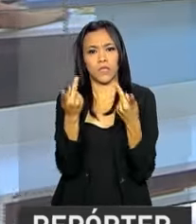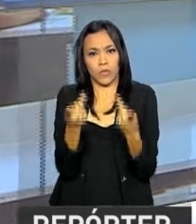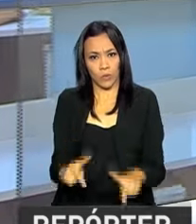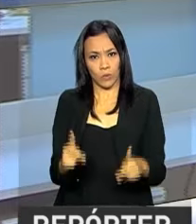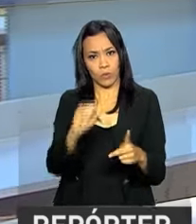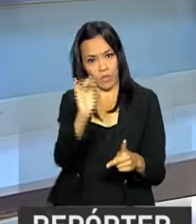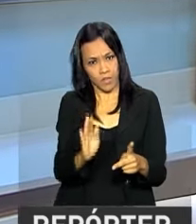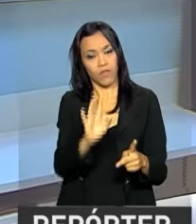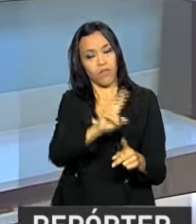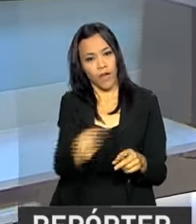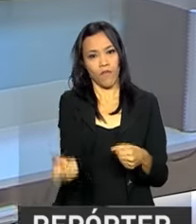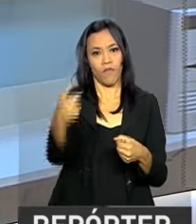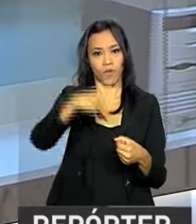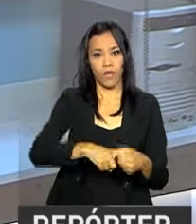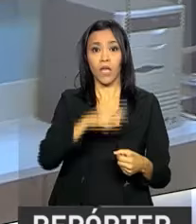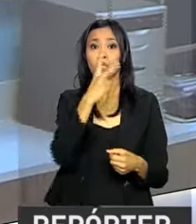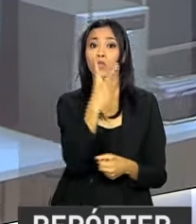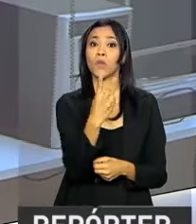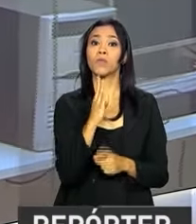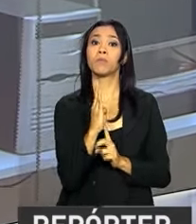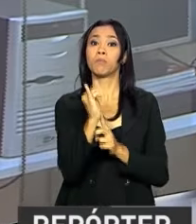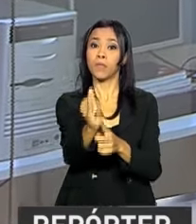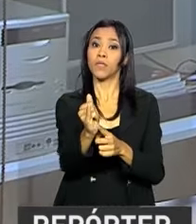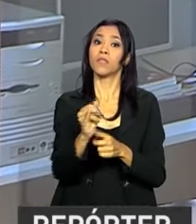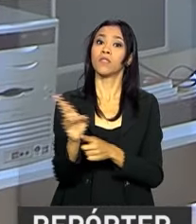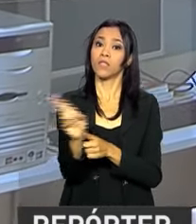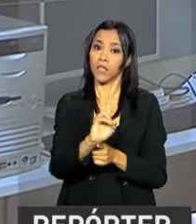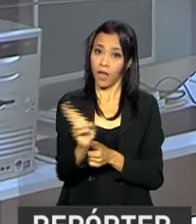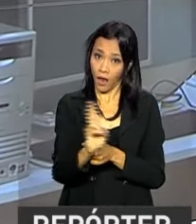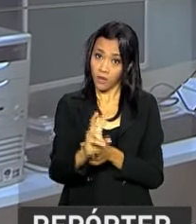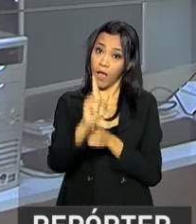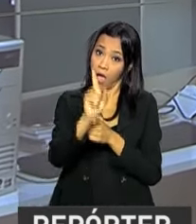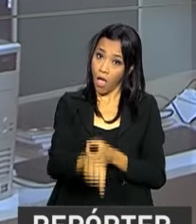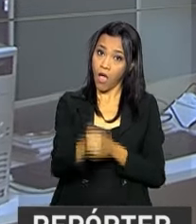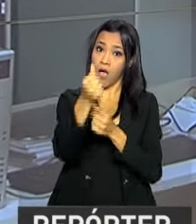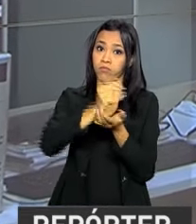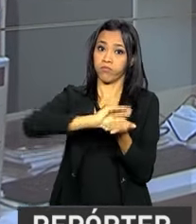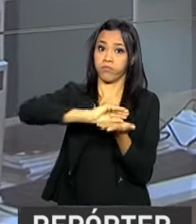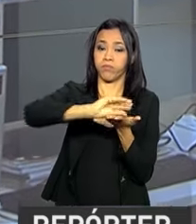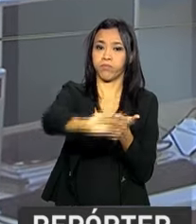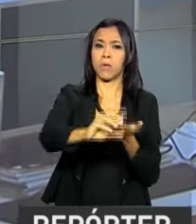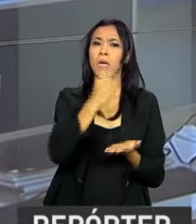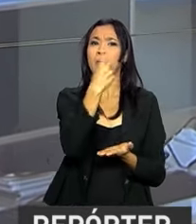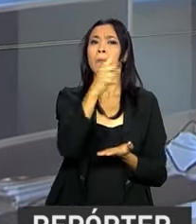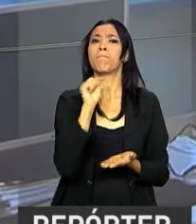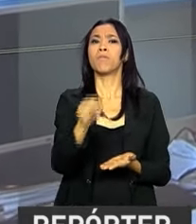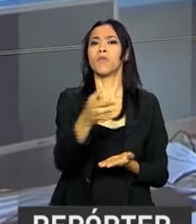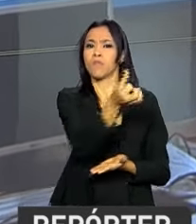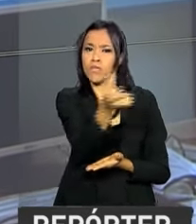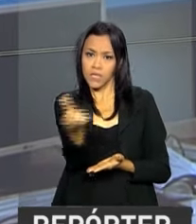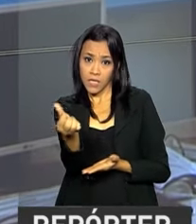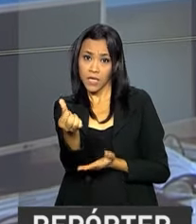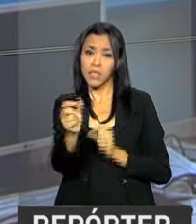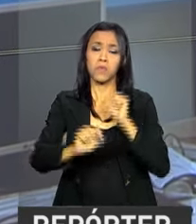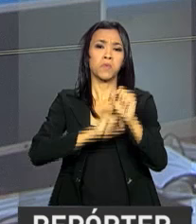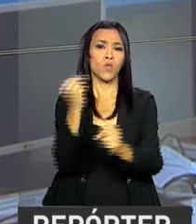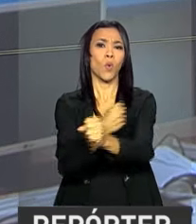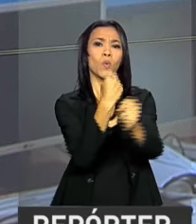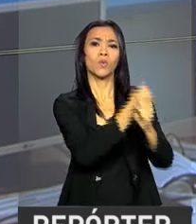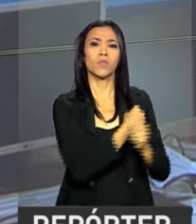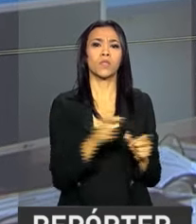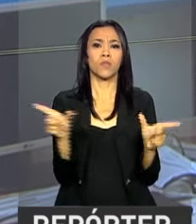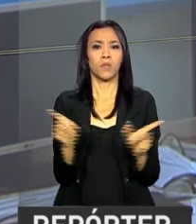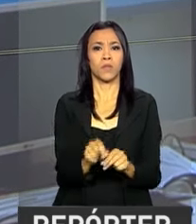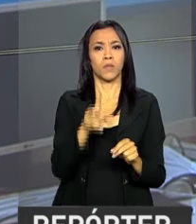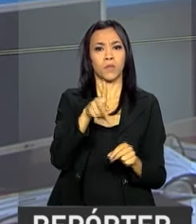ser retomadas. Cerca de R 2 bilhões de reais vão ser investidos em 1600 obras do PAC. o programa de aceleração do